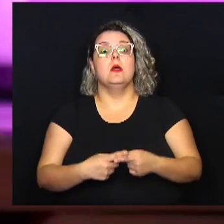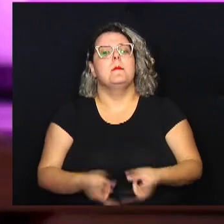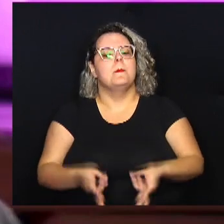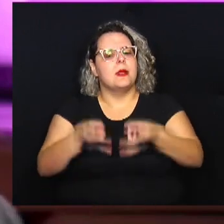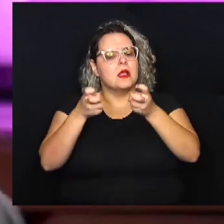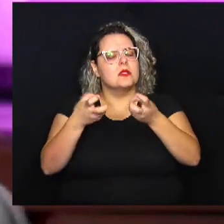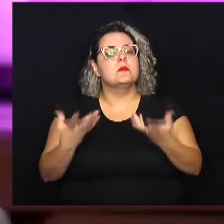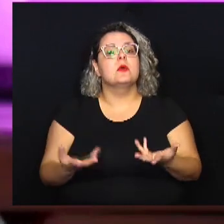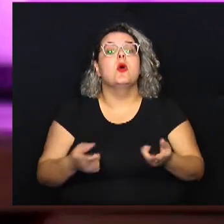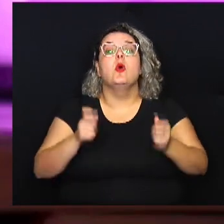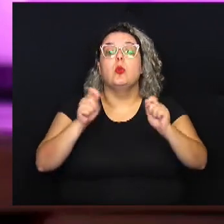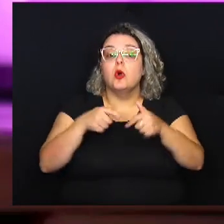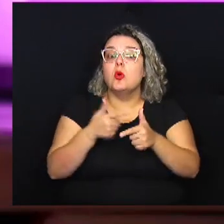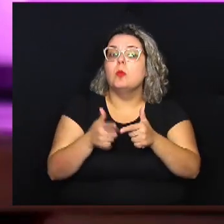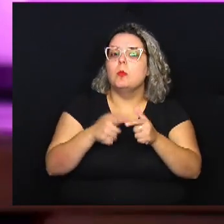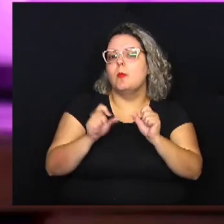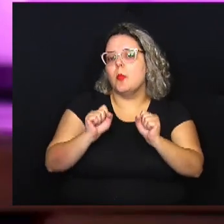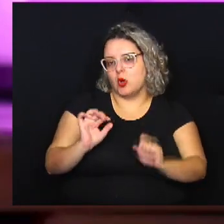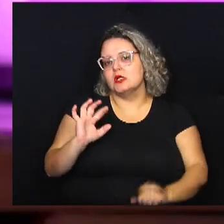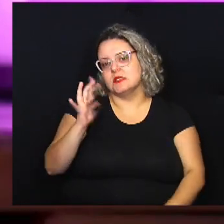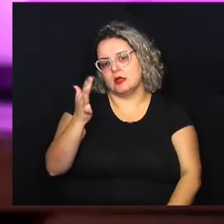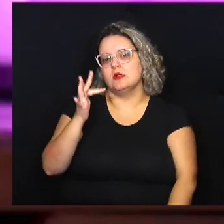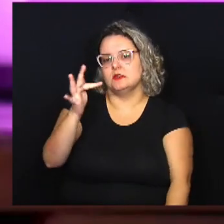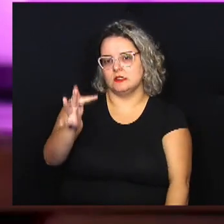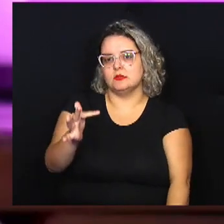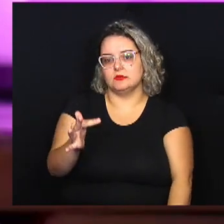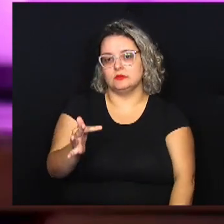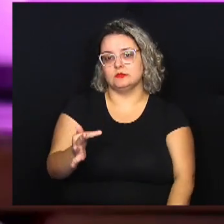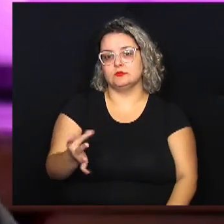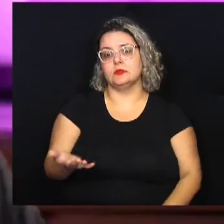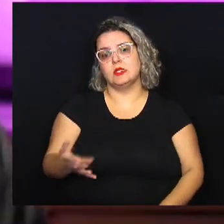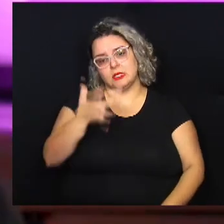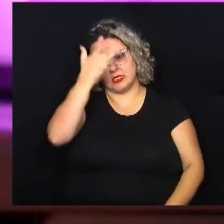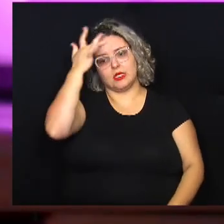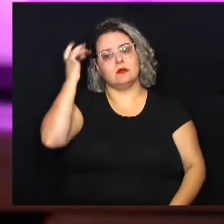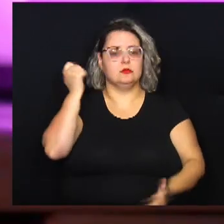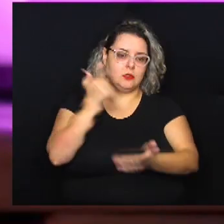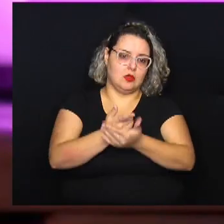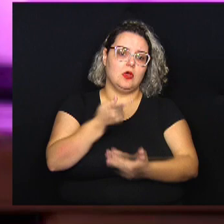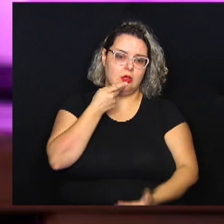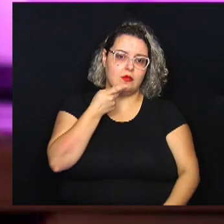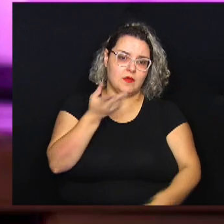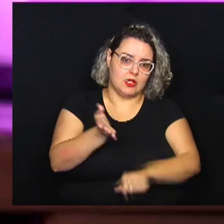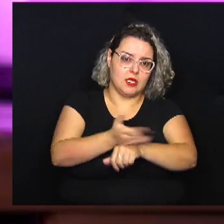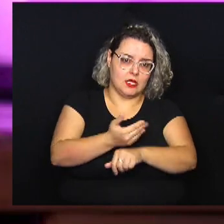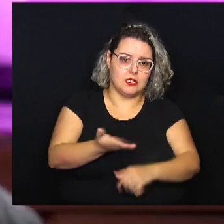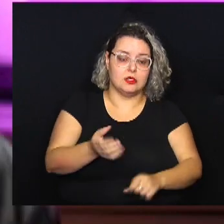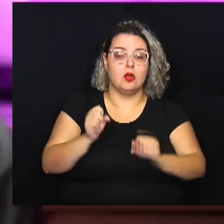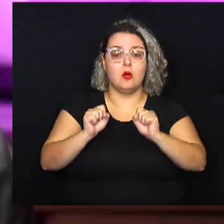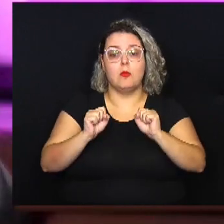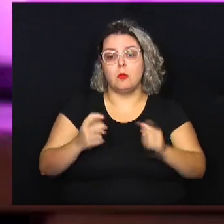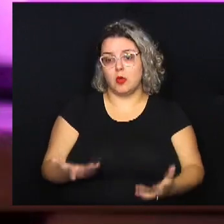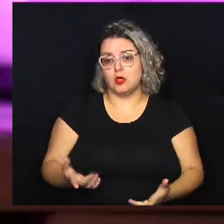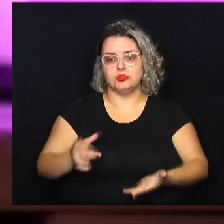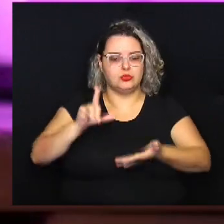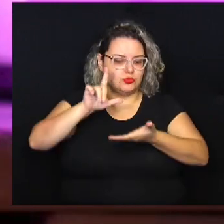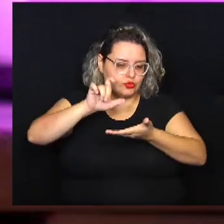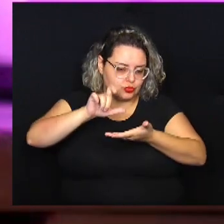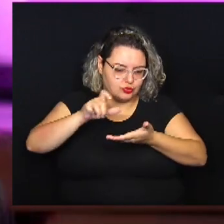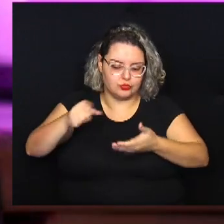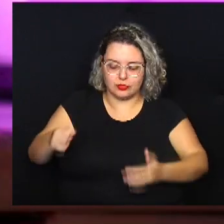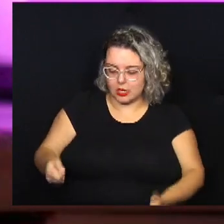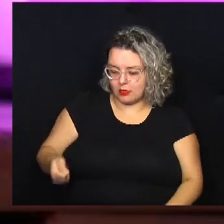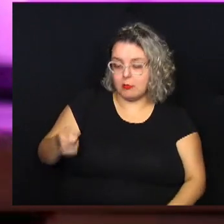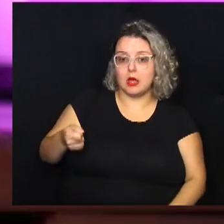um possível problema que possa vir a acontecer. E aí o consumidor, né, como eu falei anteriormente, ele pode tirar foto da bagagem dele.